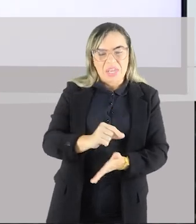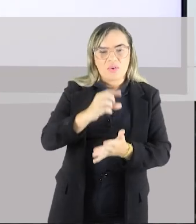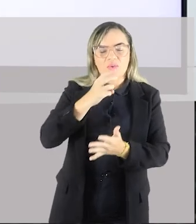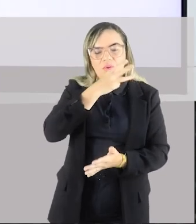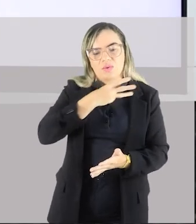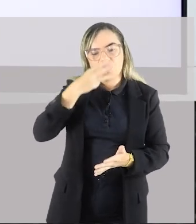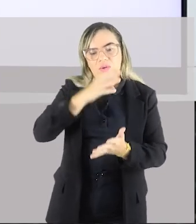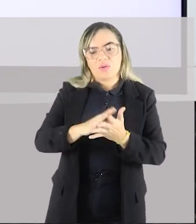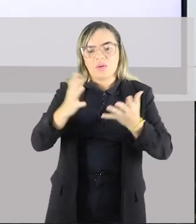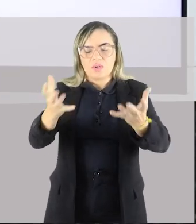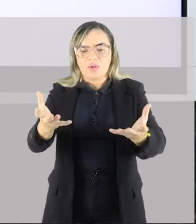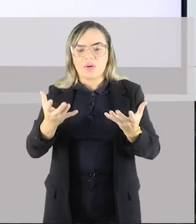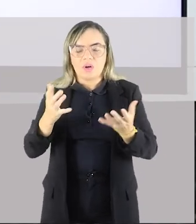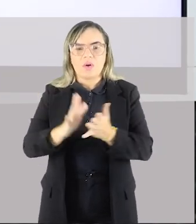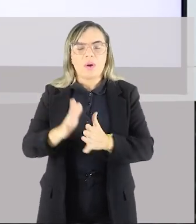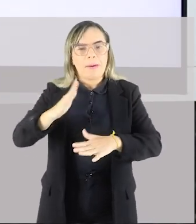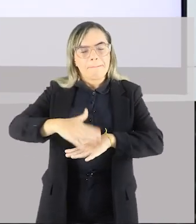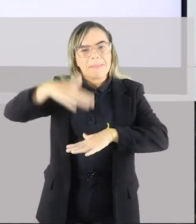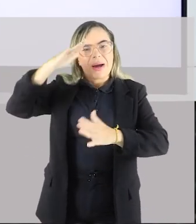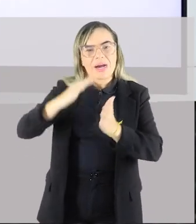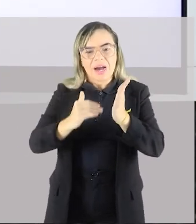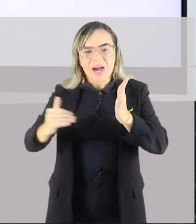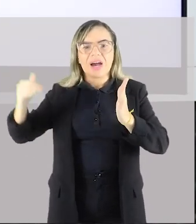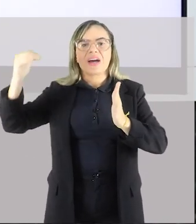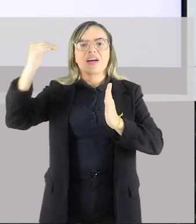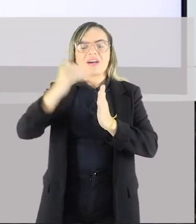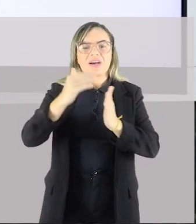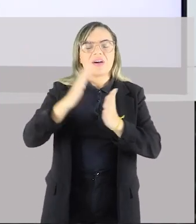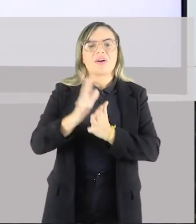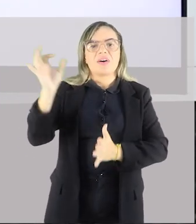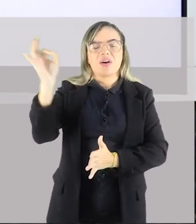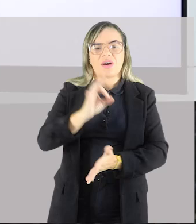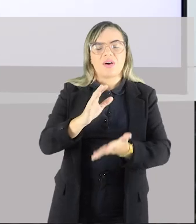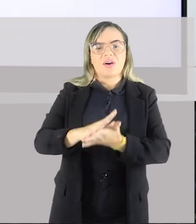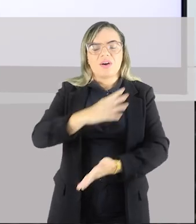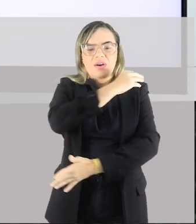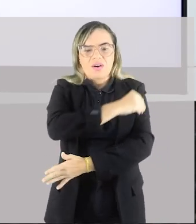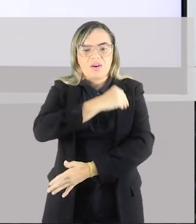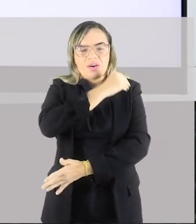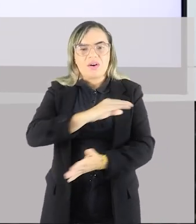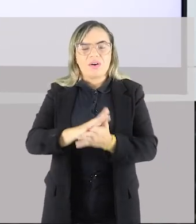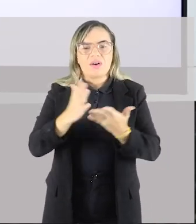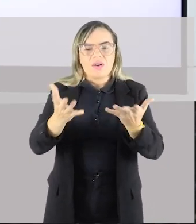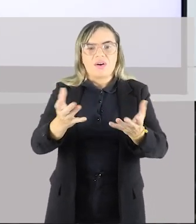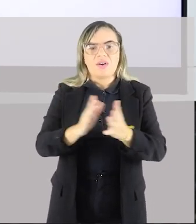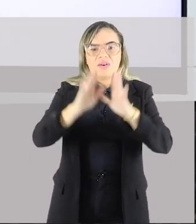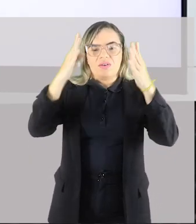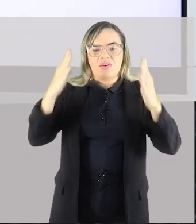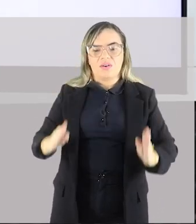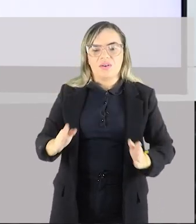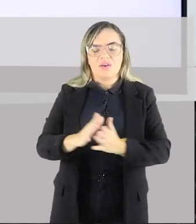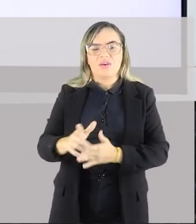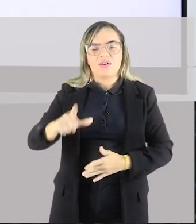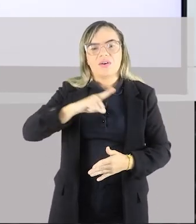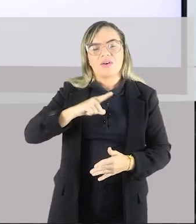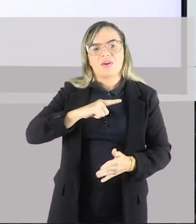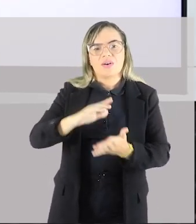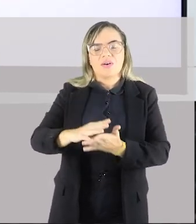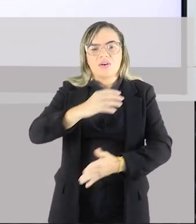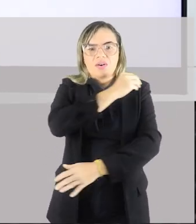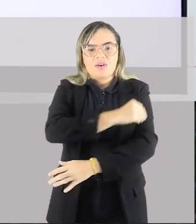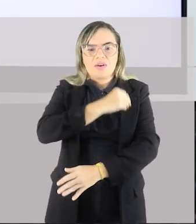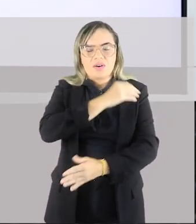e ele quer um vinho que tenha mais álcool. Então a gente tem que analisar que se eu quero um vinho que tenha mais álcool, eu tenho que deixar